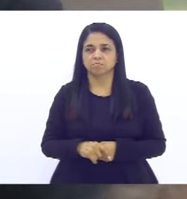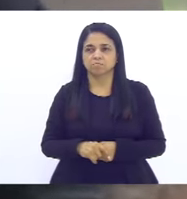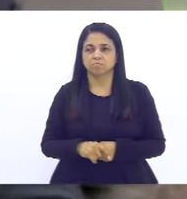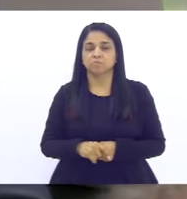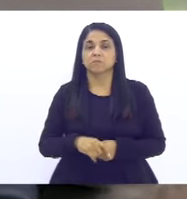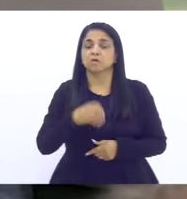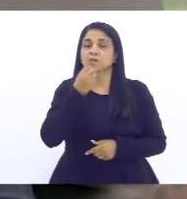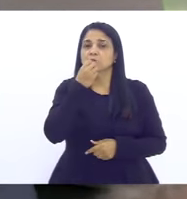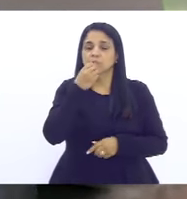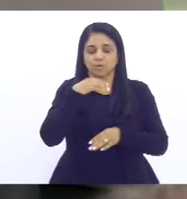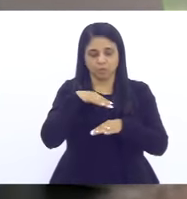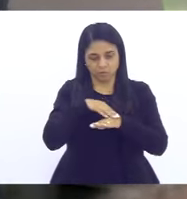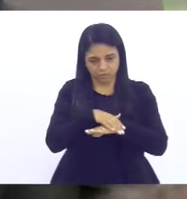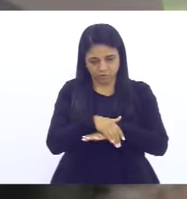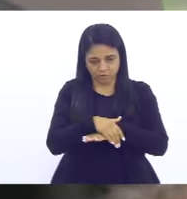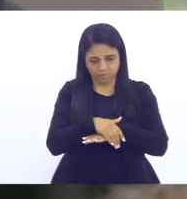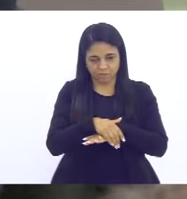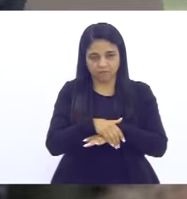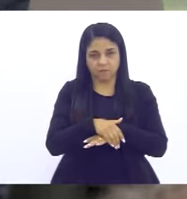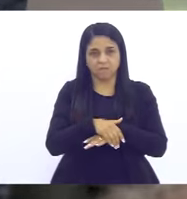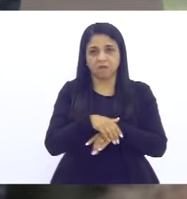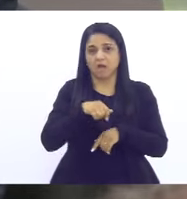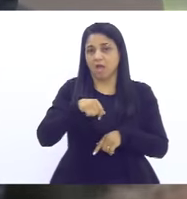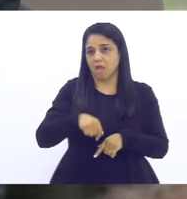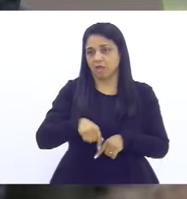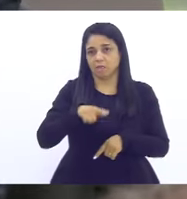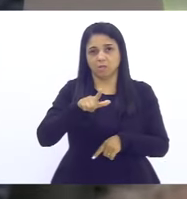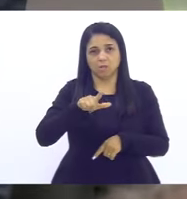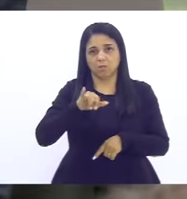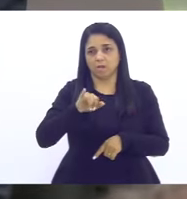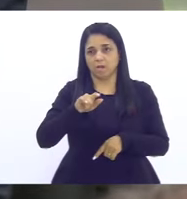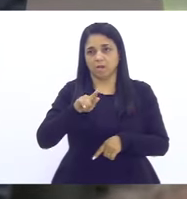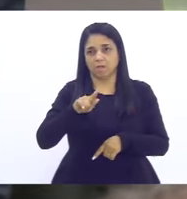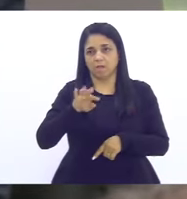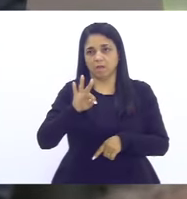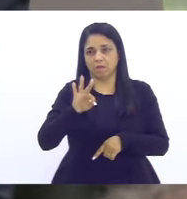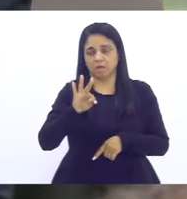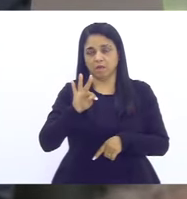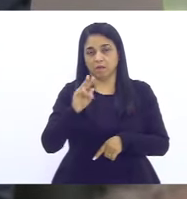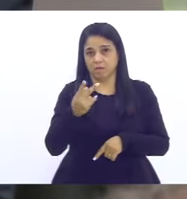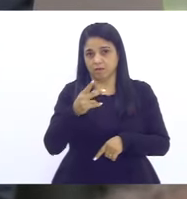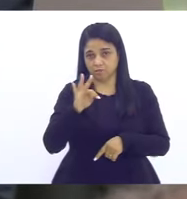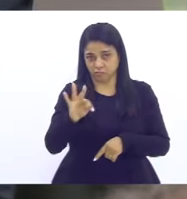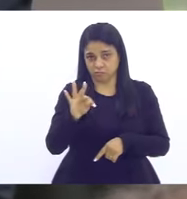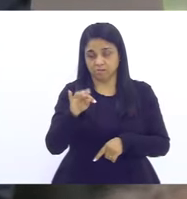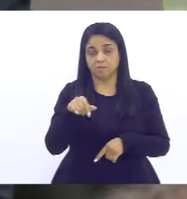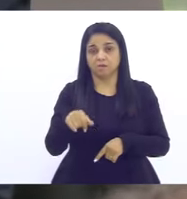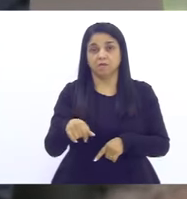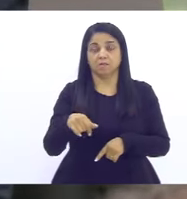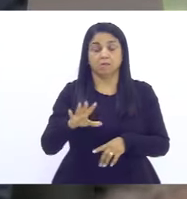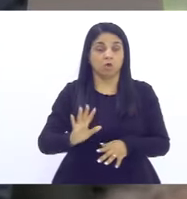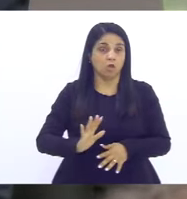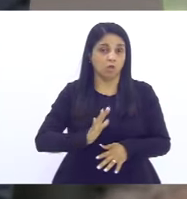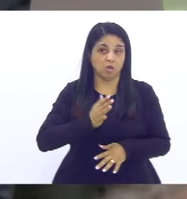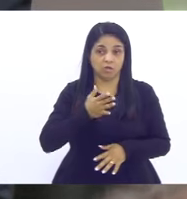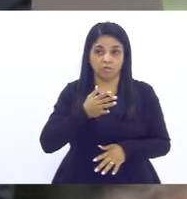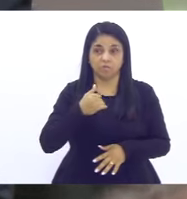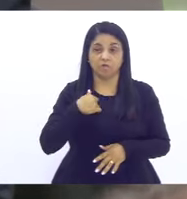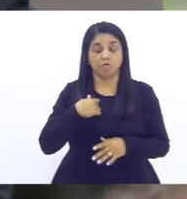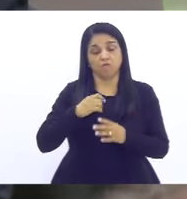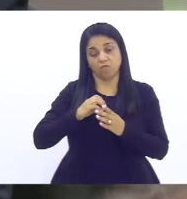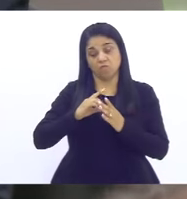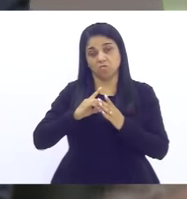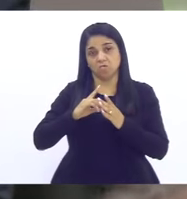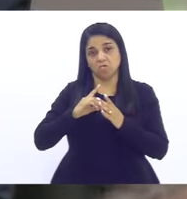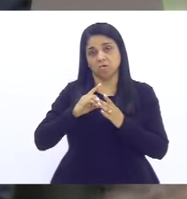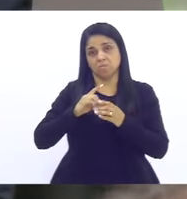Boa noite. Aqui não é light. Também um horror. Estamos pegando pesado. Gutinho, vou sair do grupo.